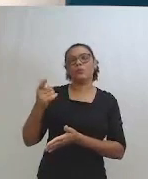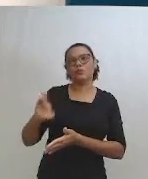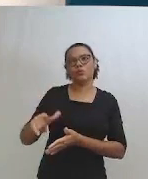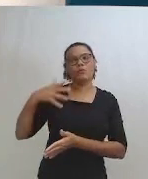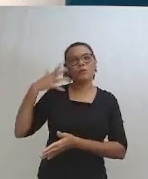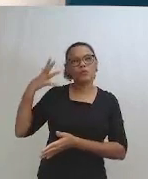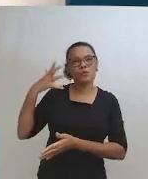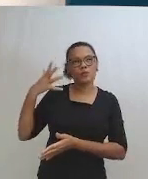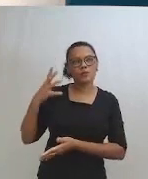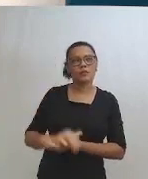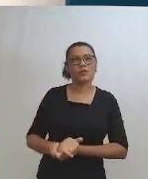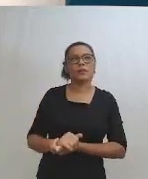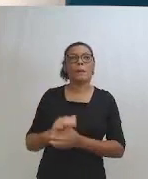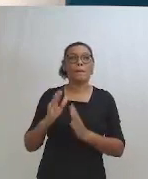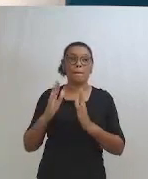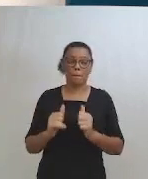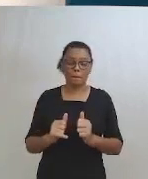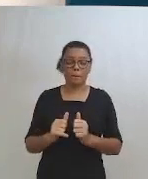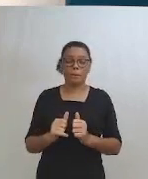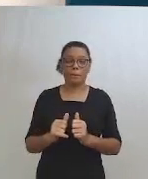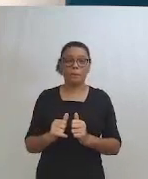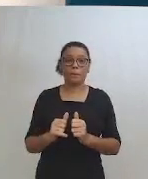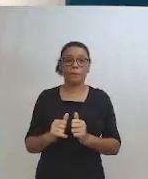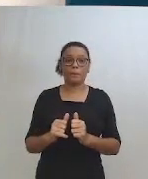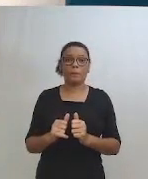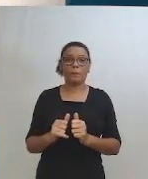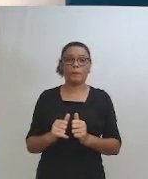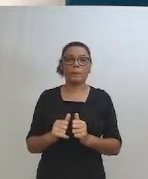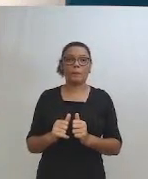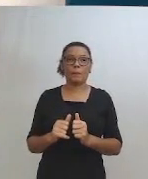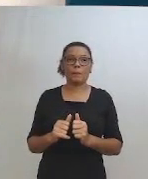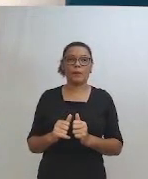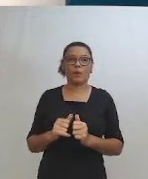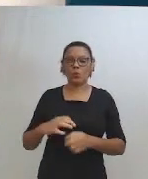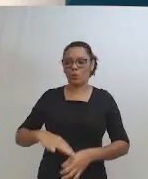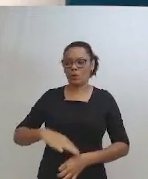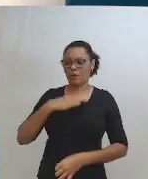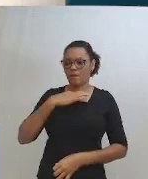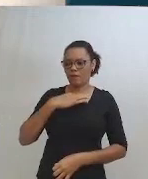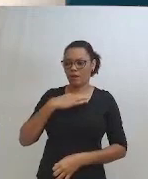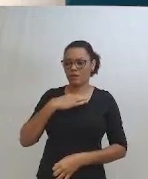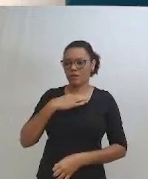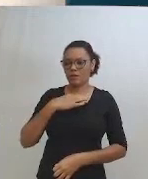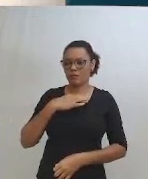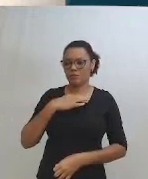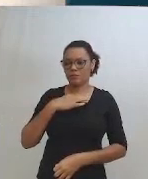que Vossa Excelência pusesse a gravata para compor o traje formal. Muito obrigado.